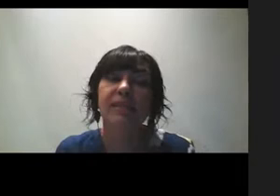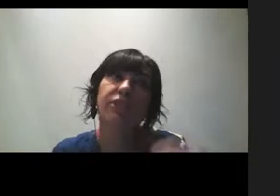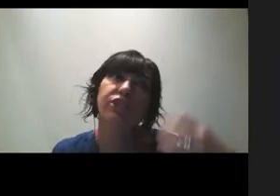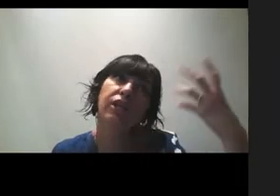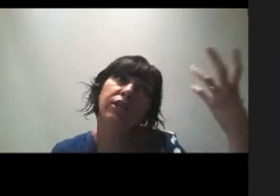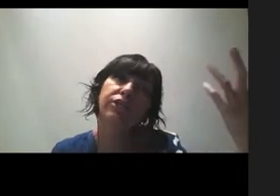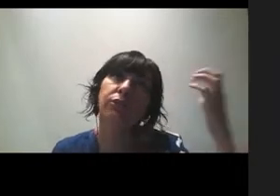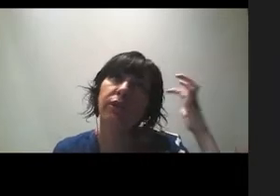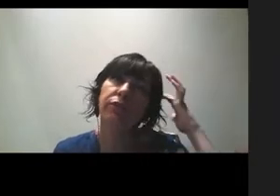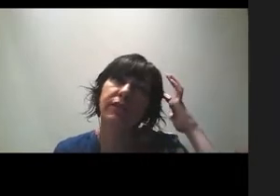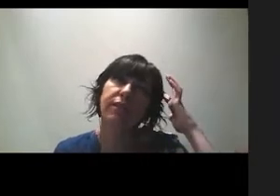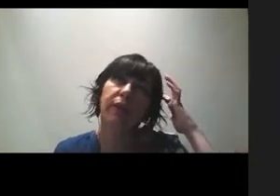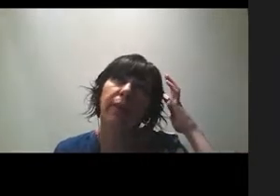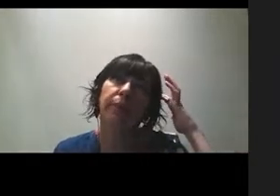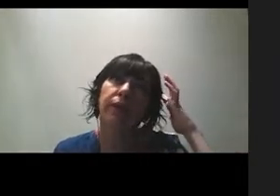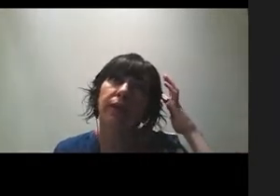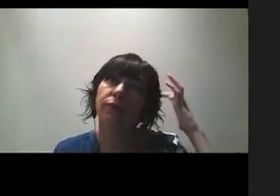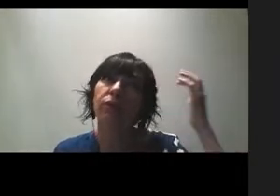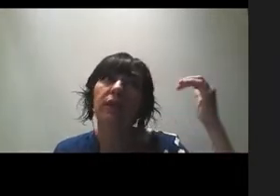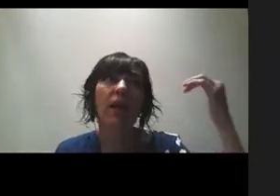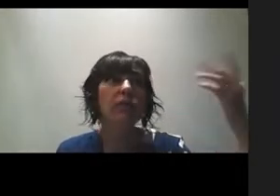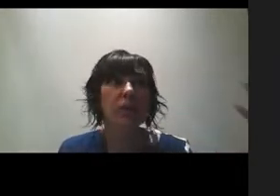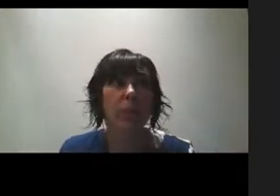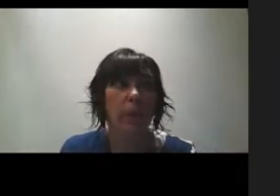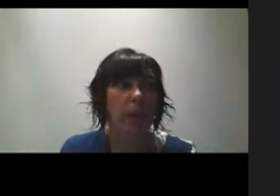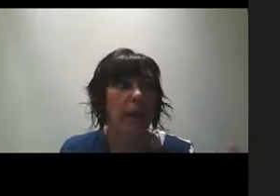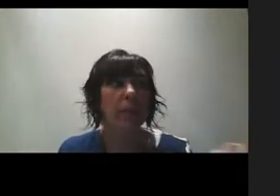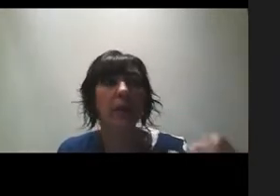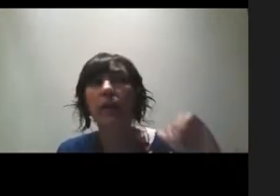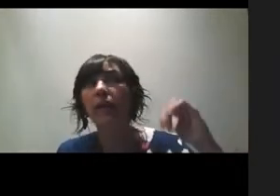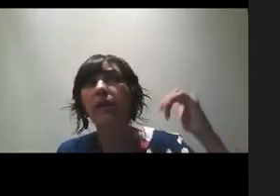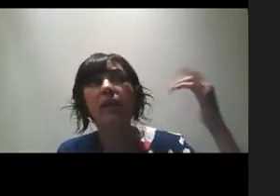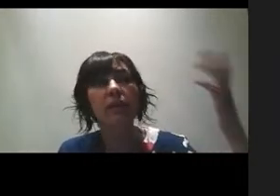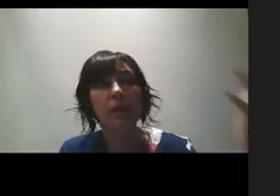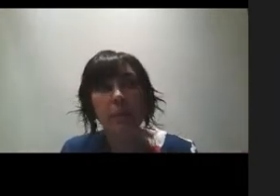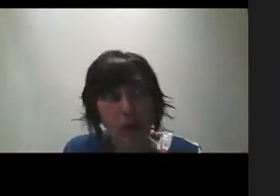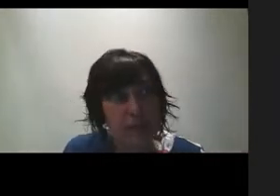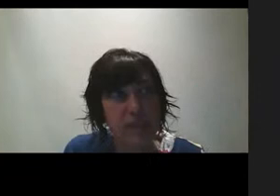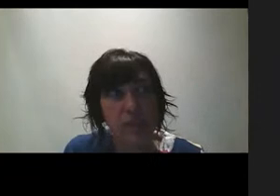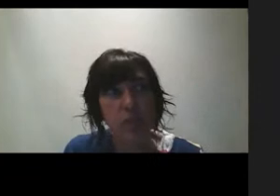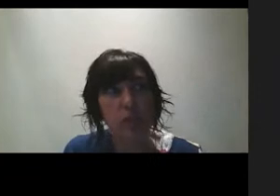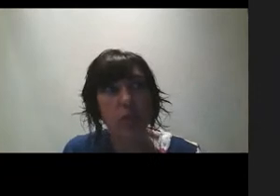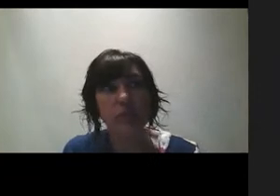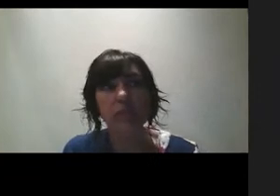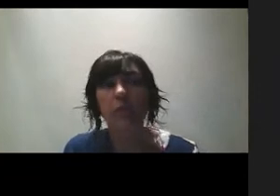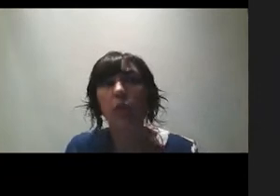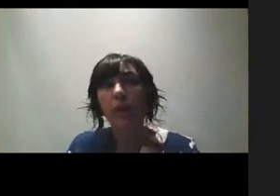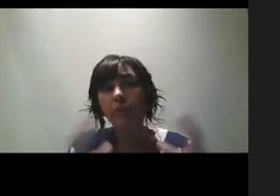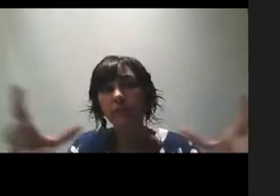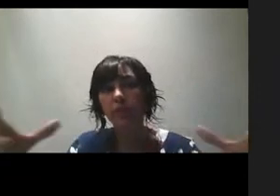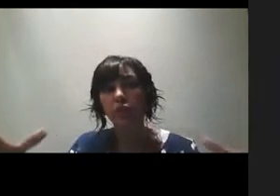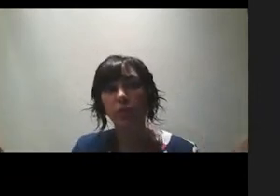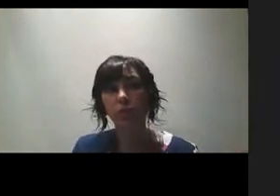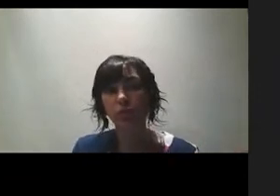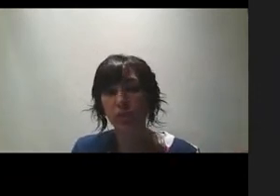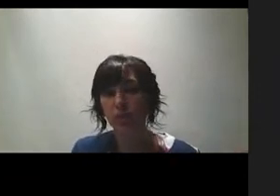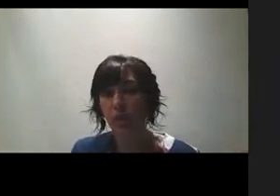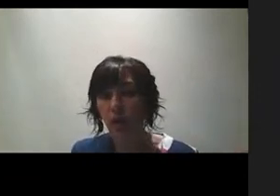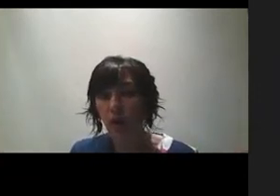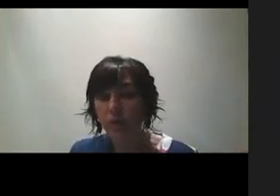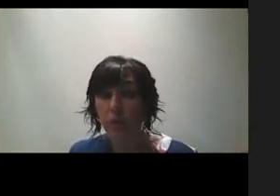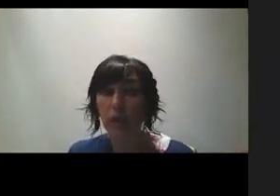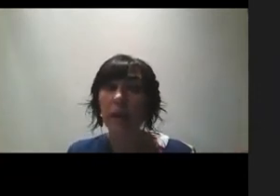mas assim diante do que você vai mapeando o que é o seu problema que pode ser a sua solução e como é que você